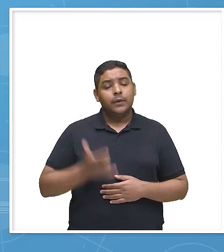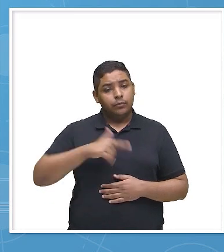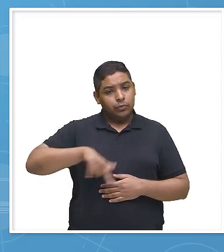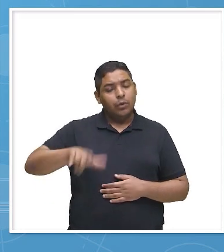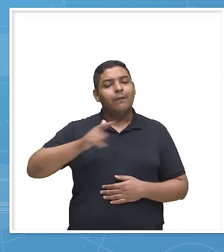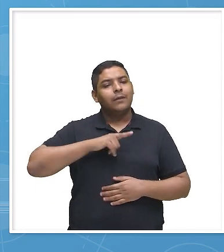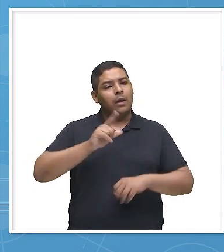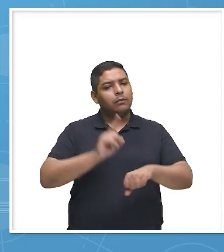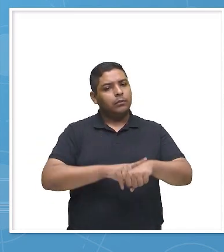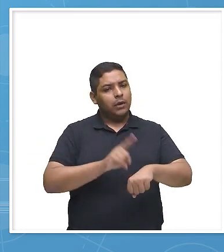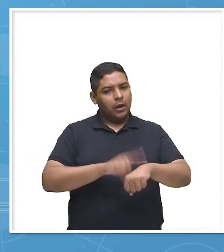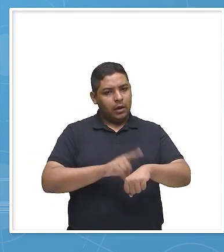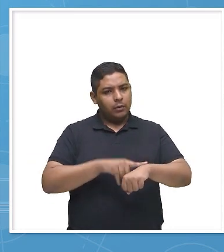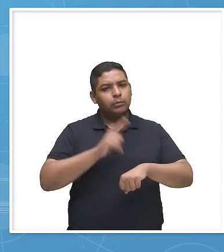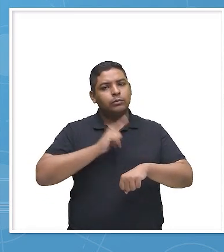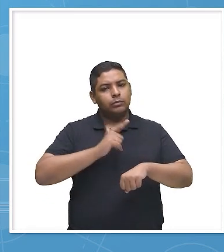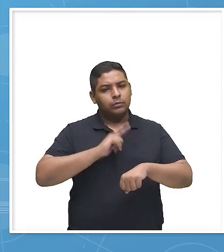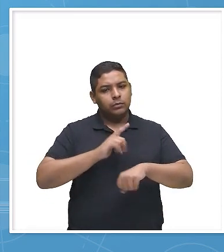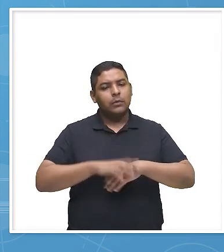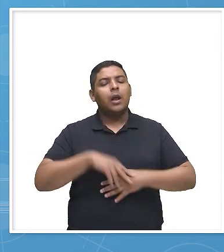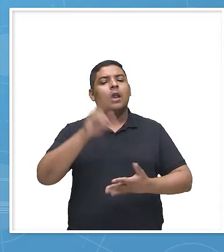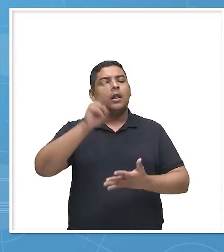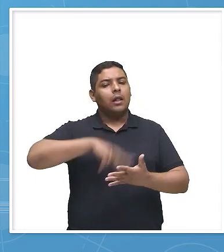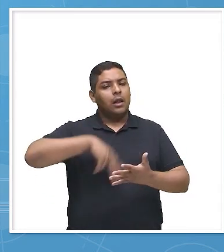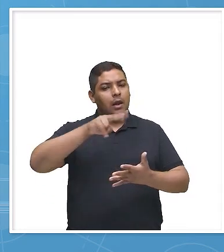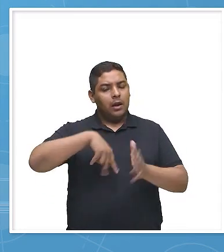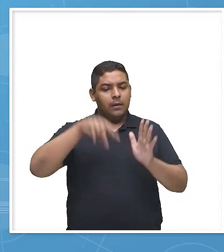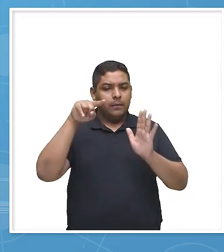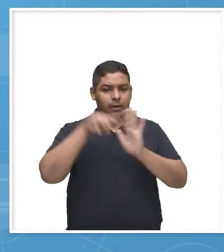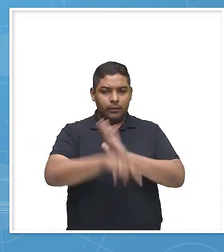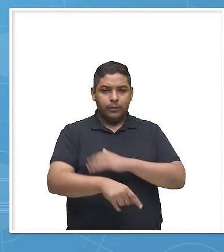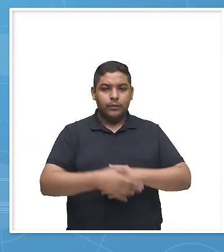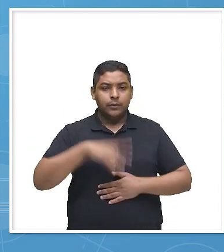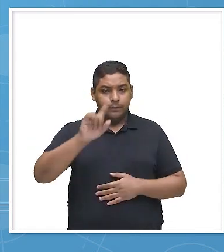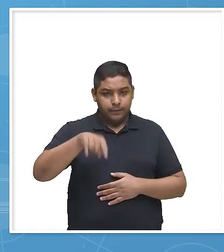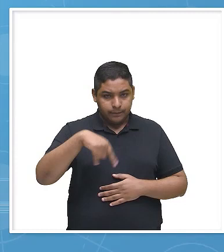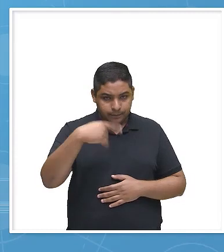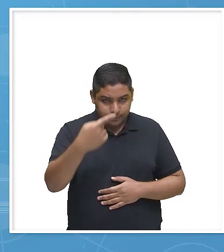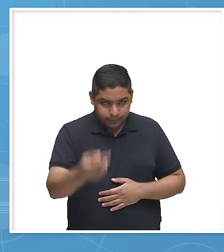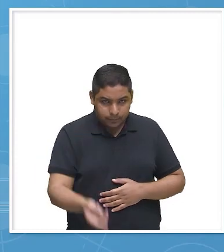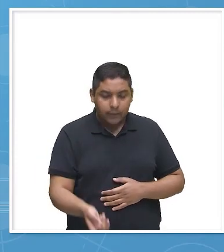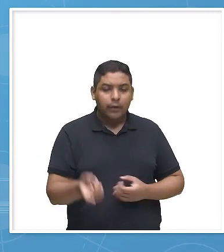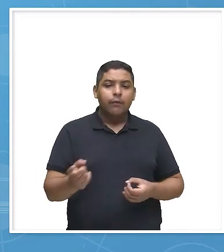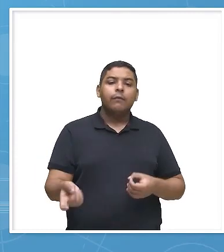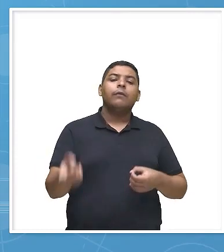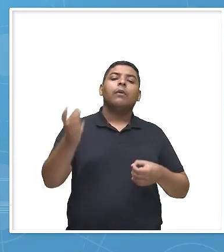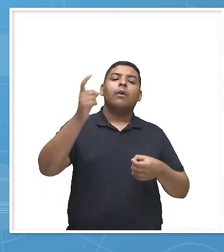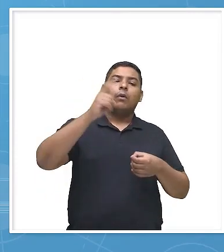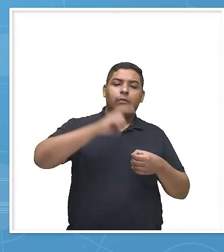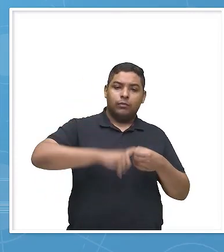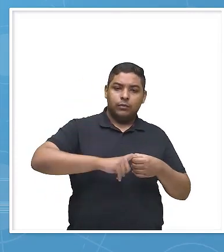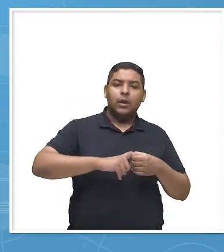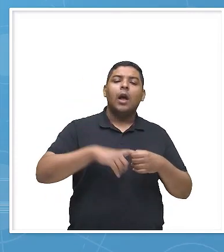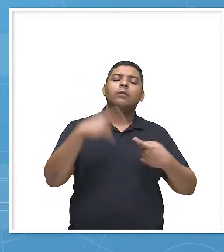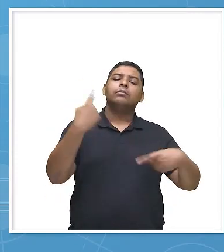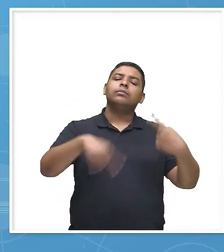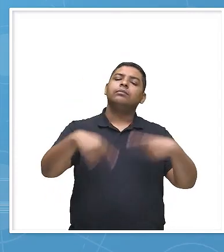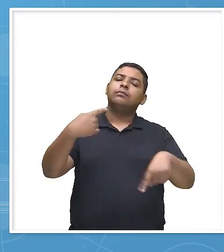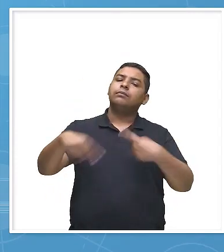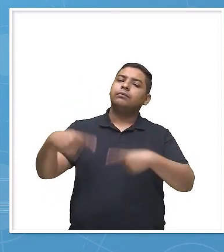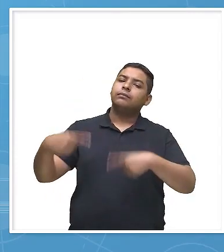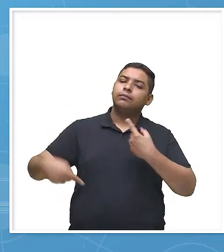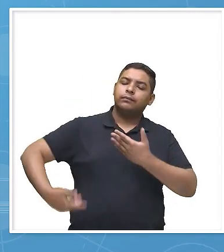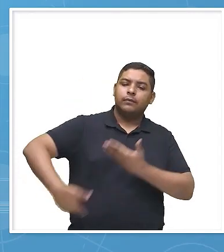para vocês. Vocês vão ler a questão e daqui a pouco a gente vai voltar para debater um pouquinho esse momento de